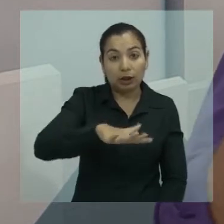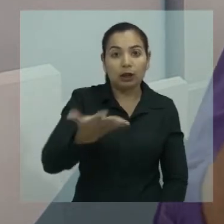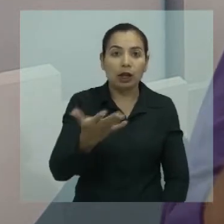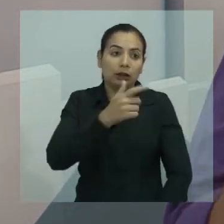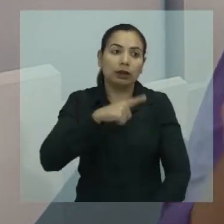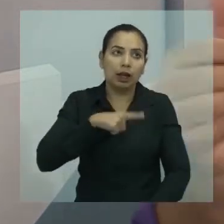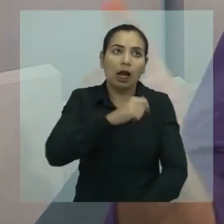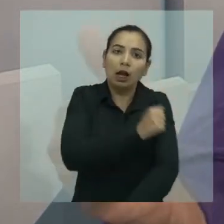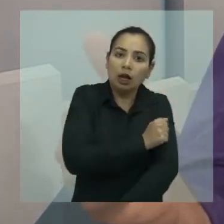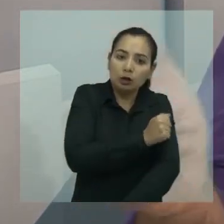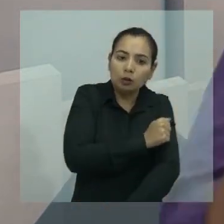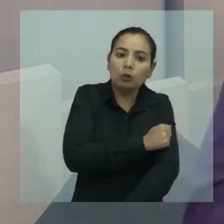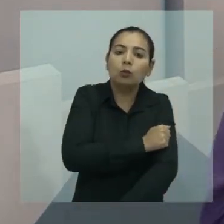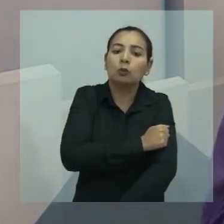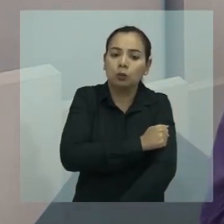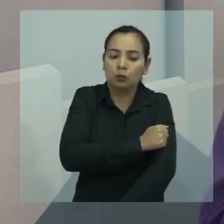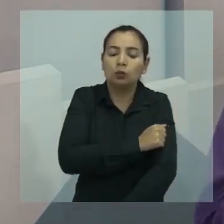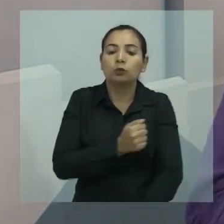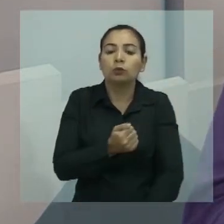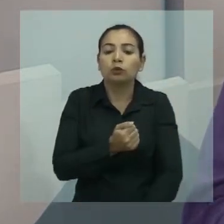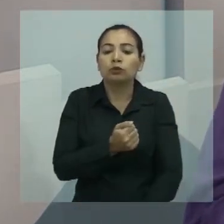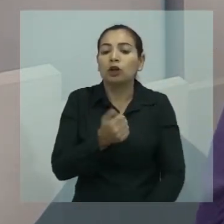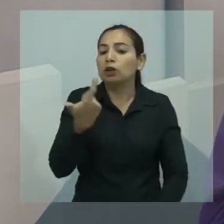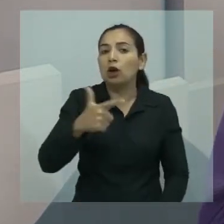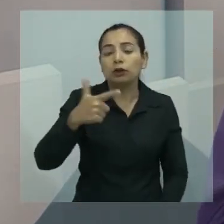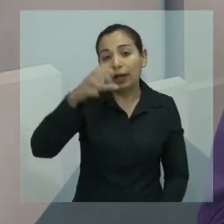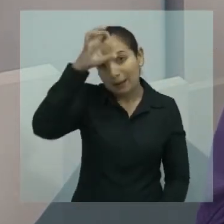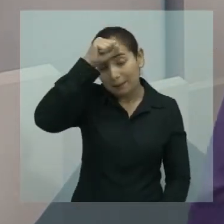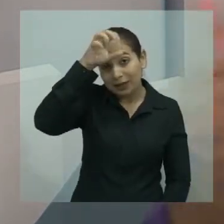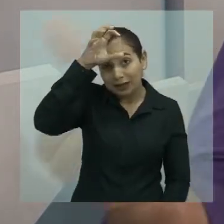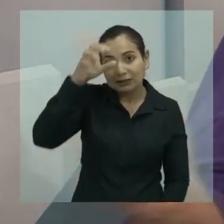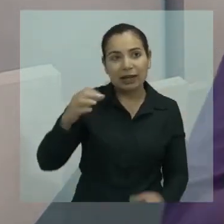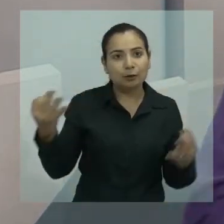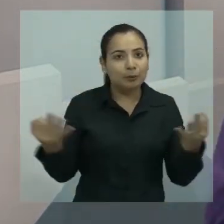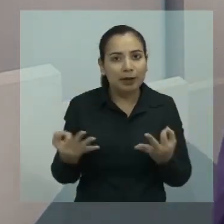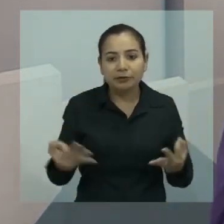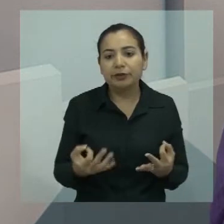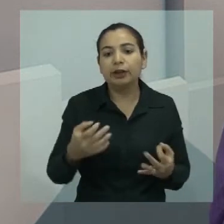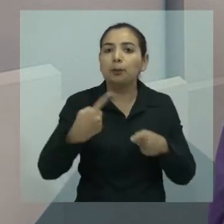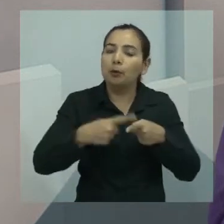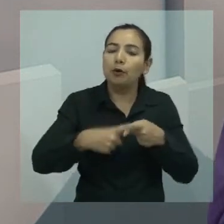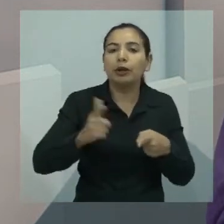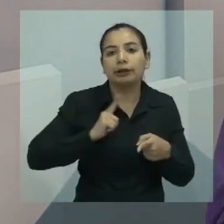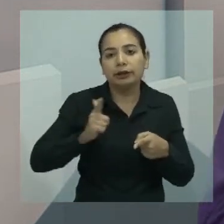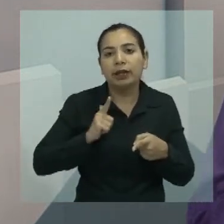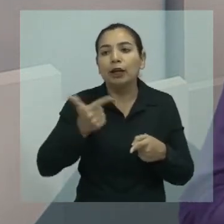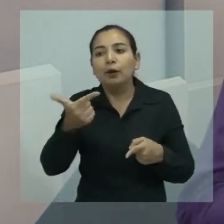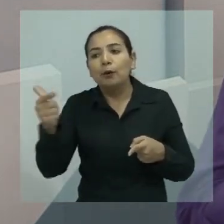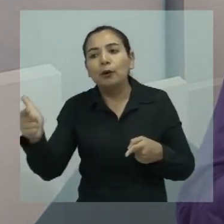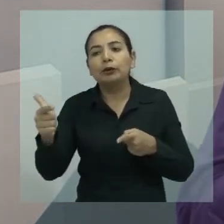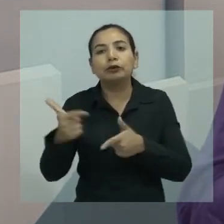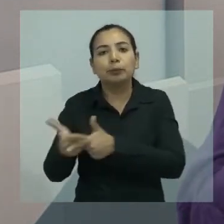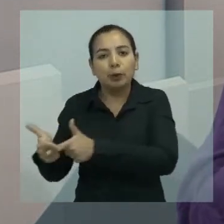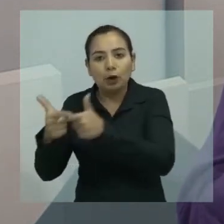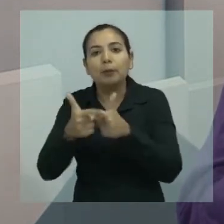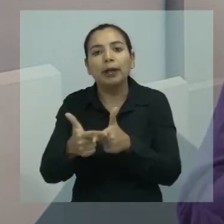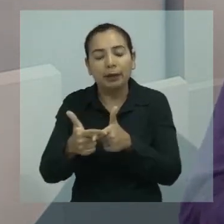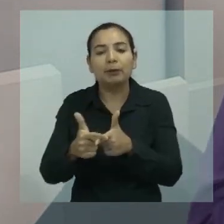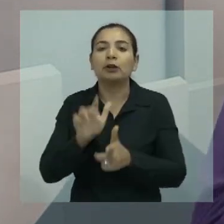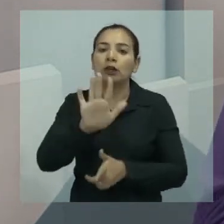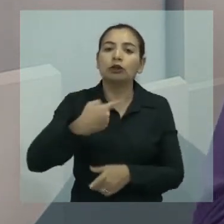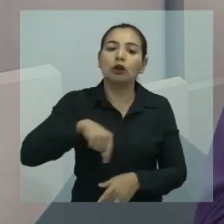Ceará mesmo ainda tendo no seu território ainda estudantes que não têm